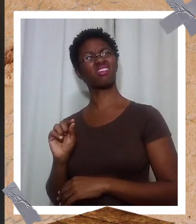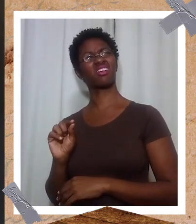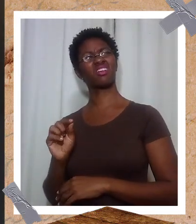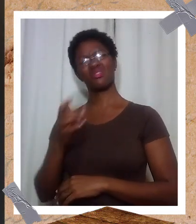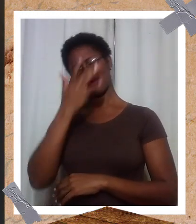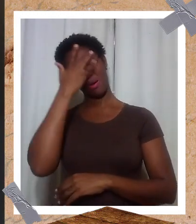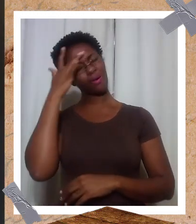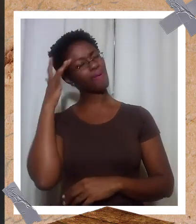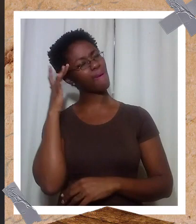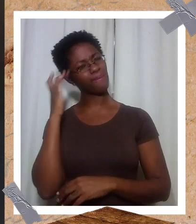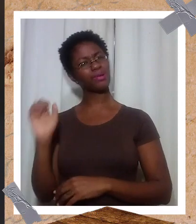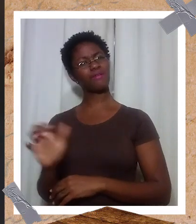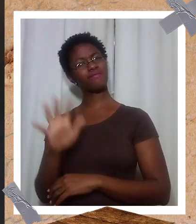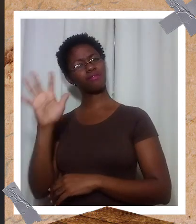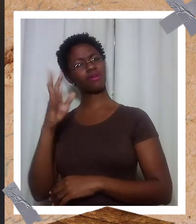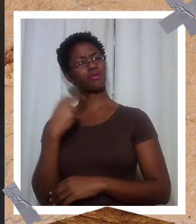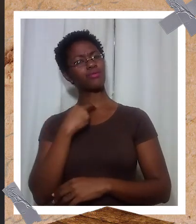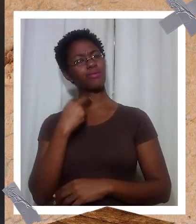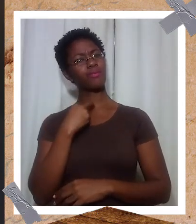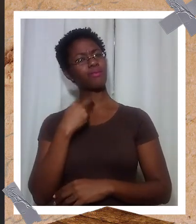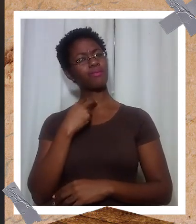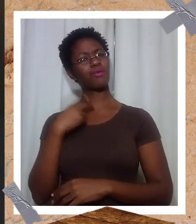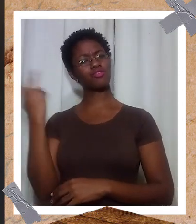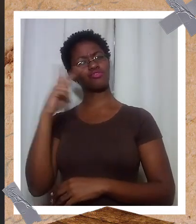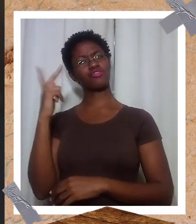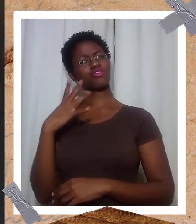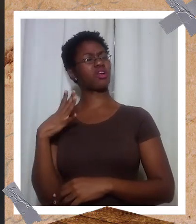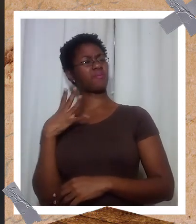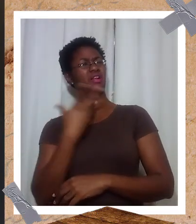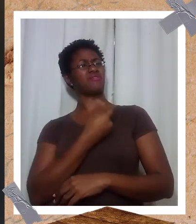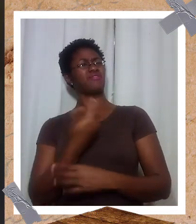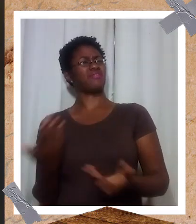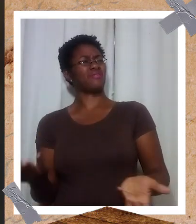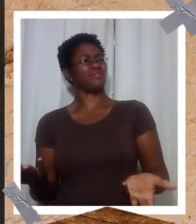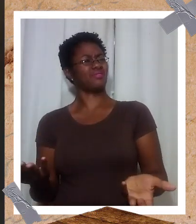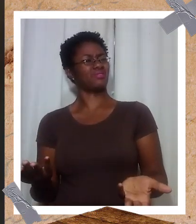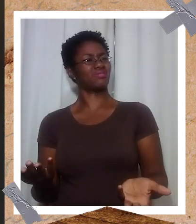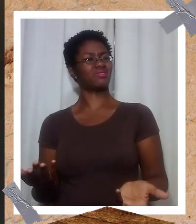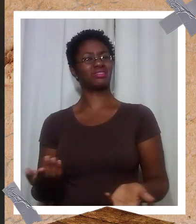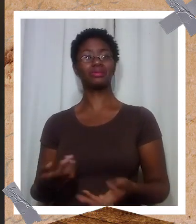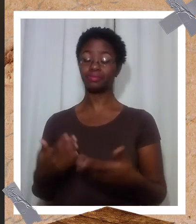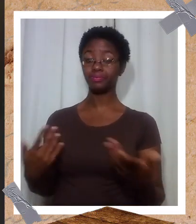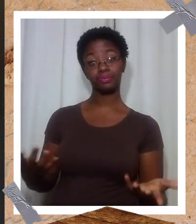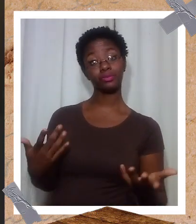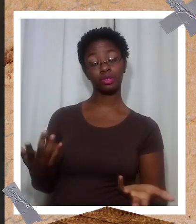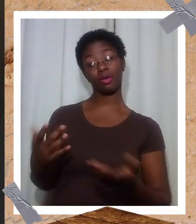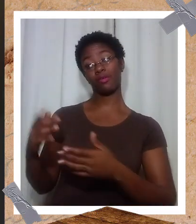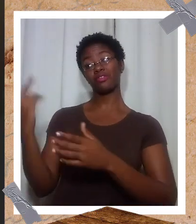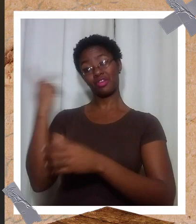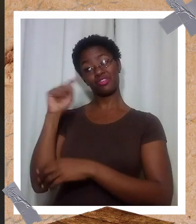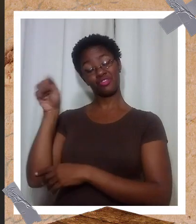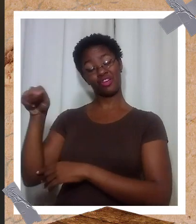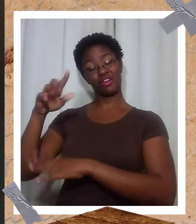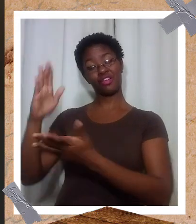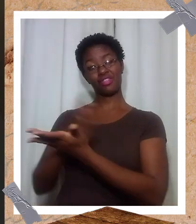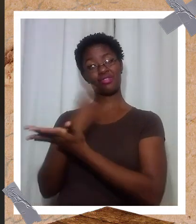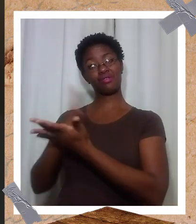pode narrar, não pode criar uma história brilhante. Então, Da Minha Janela, ele vem trilhando uma trajetória assim, muito bonita, né?